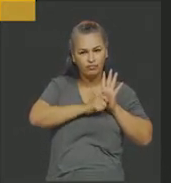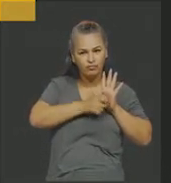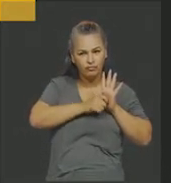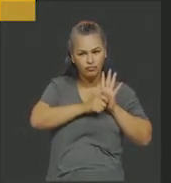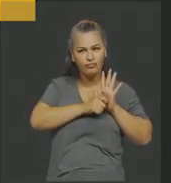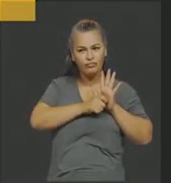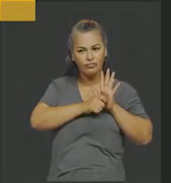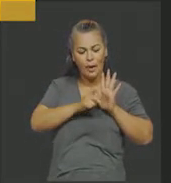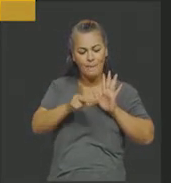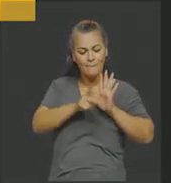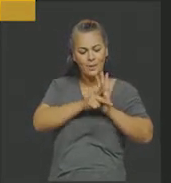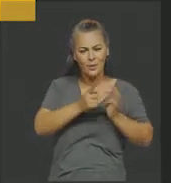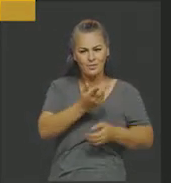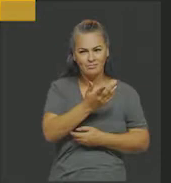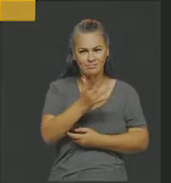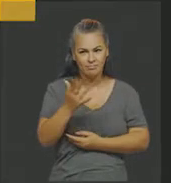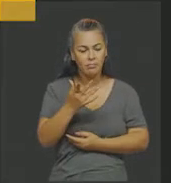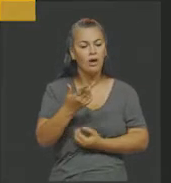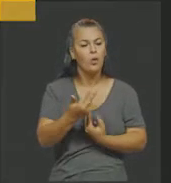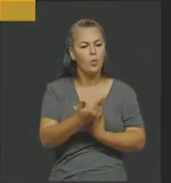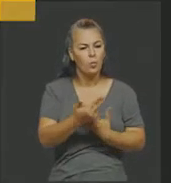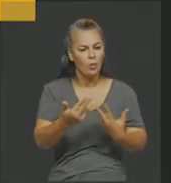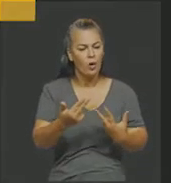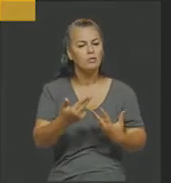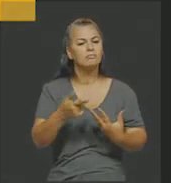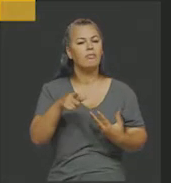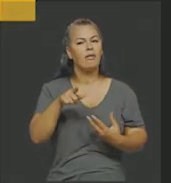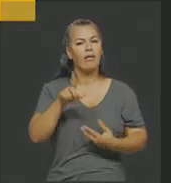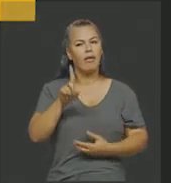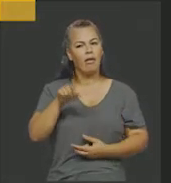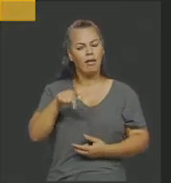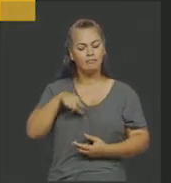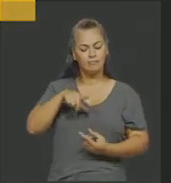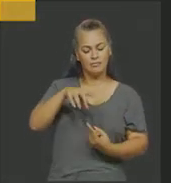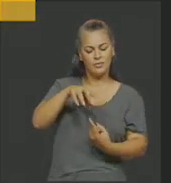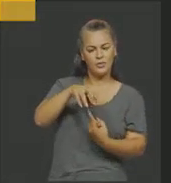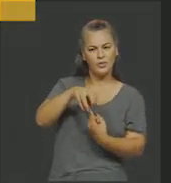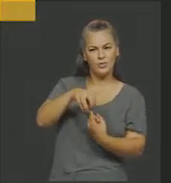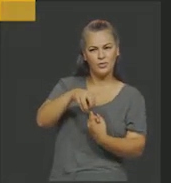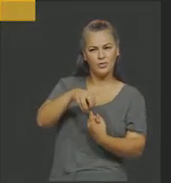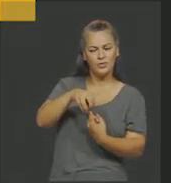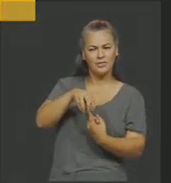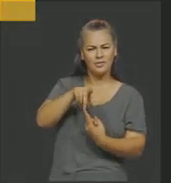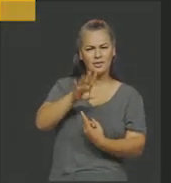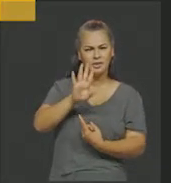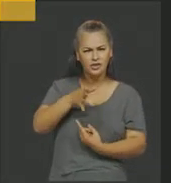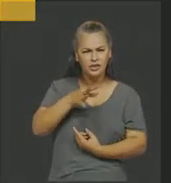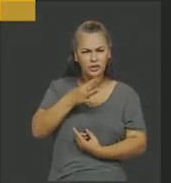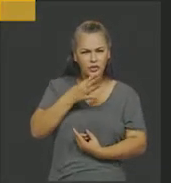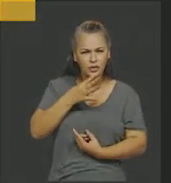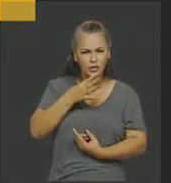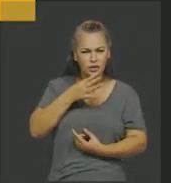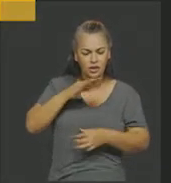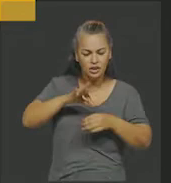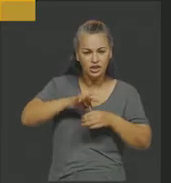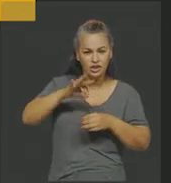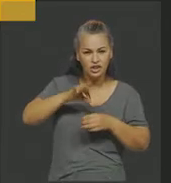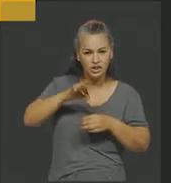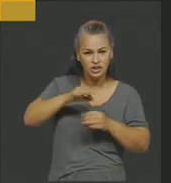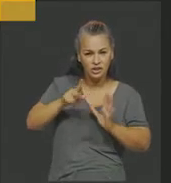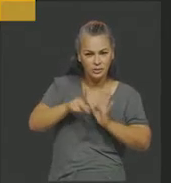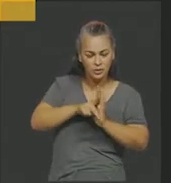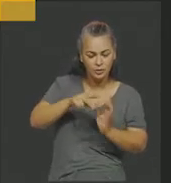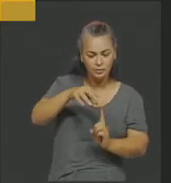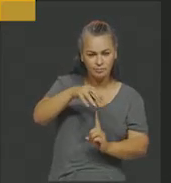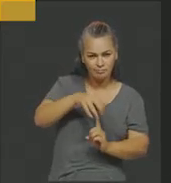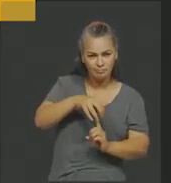cannabis, e outras substâncias, também os cogumelos, tá? Aquele tal de chá de cogumelo, né, que já ouviram falar. Essas drogas